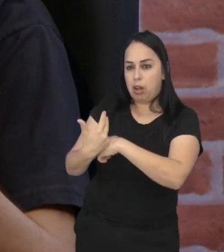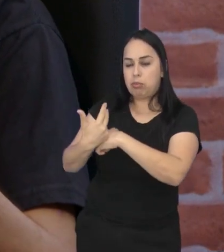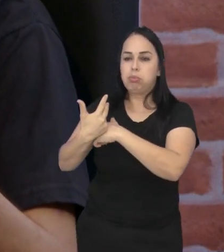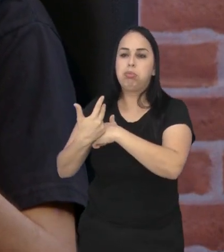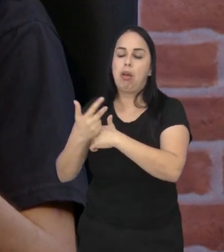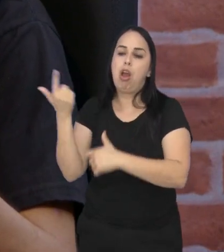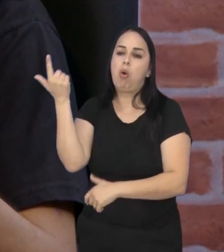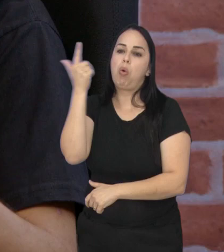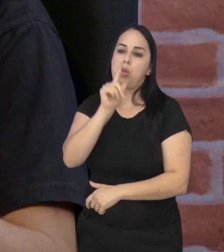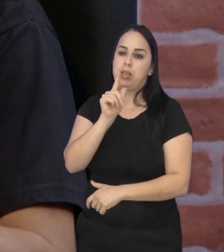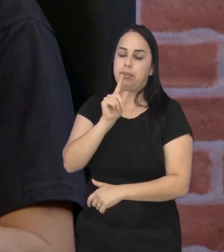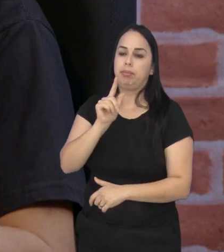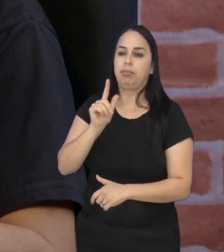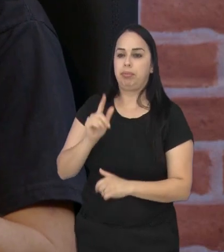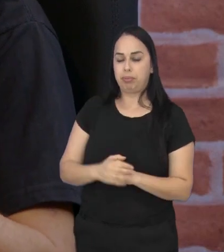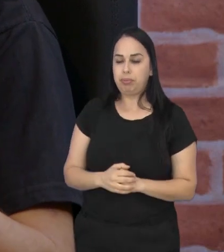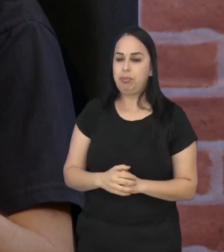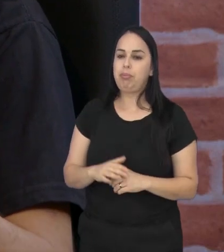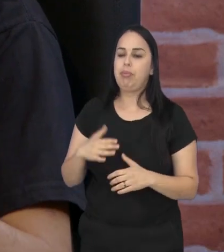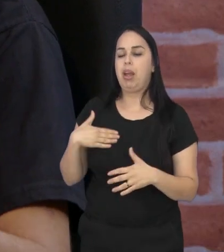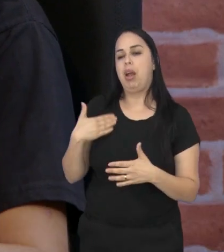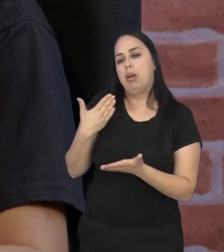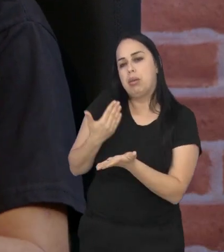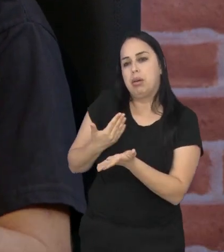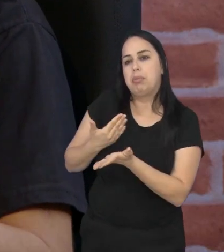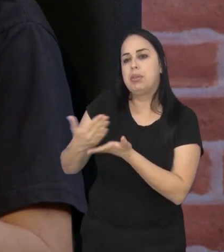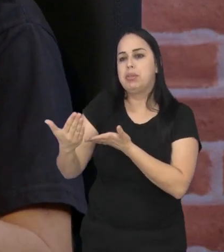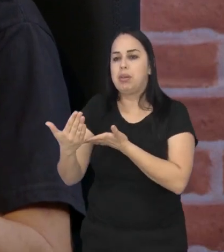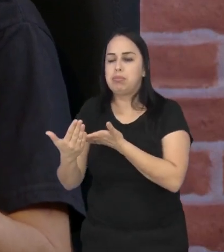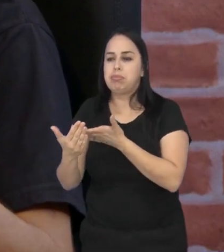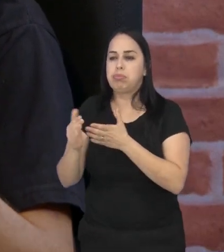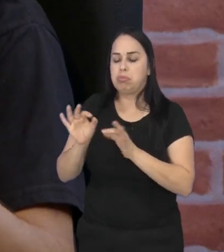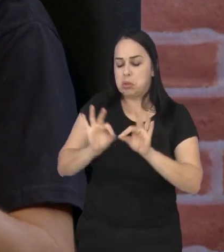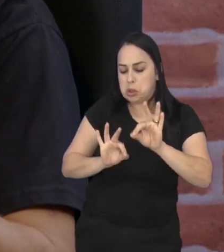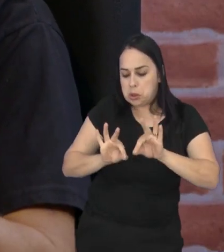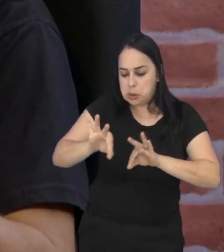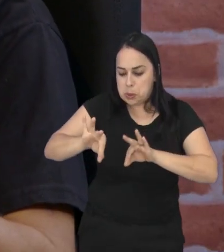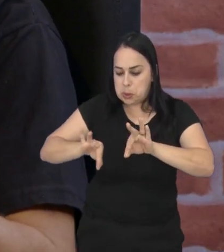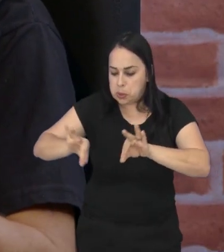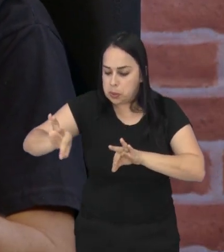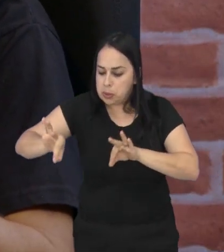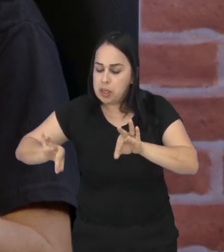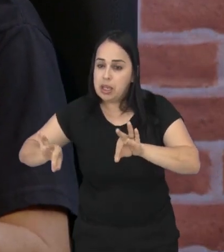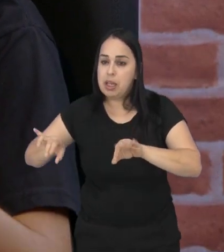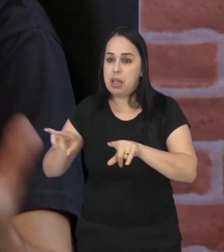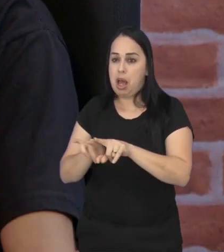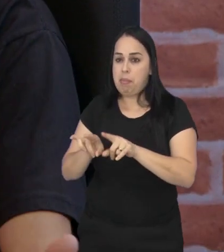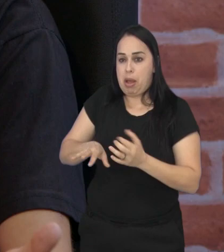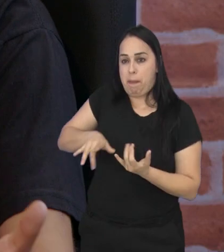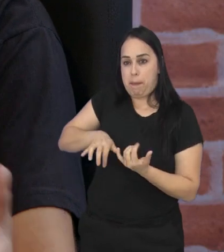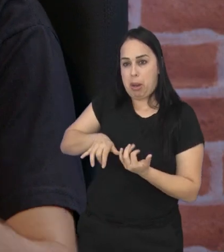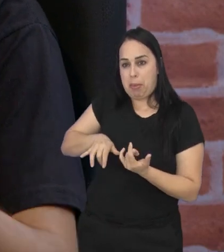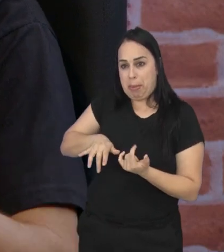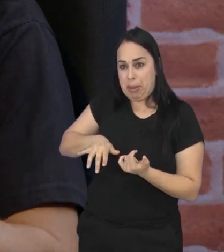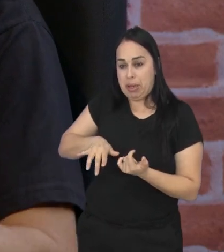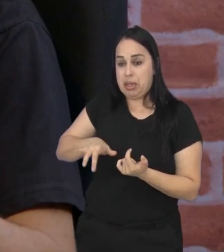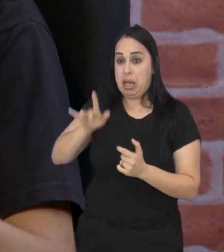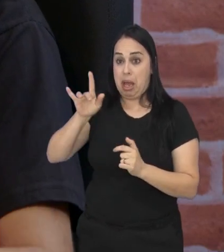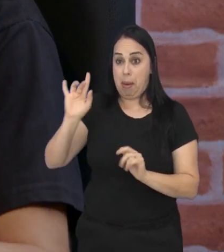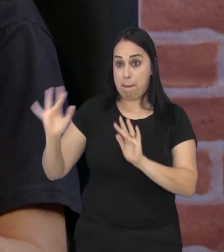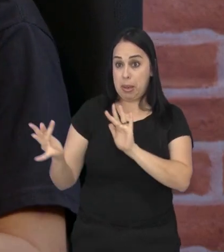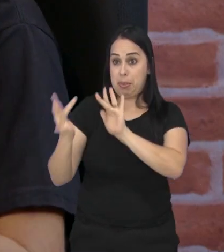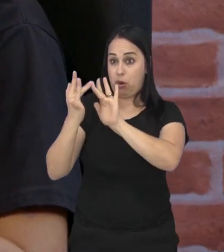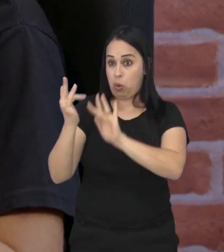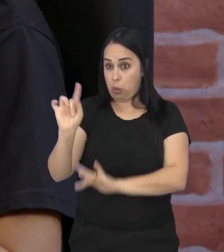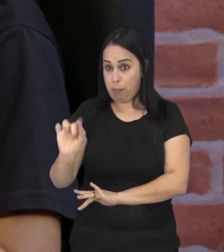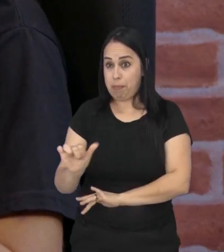técnica. Aí eu comecei a gravar, editar, mixar, e aí fui subindo. Aí veio o primeiro contato profissional